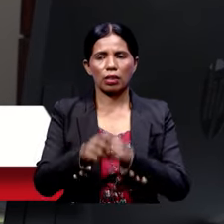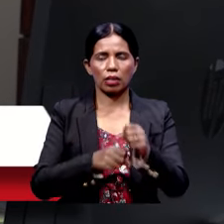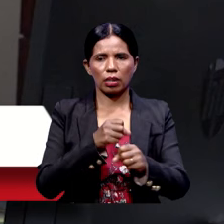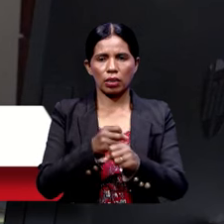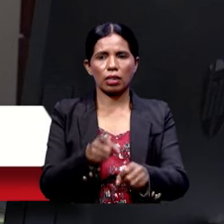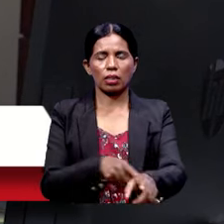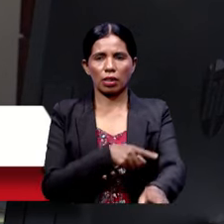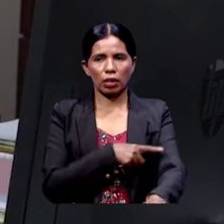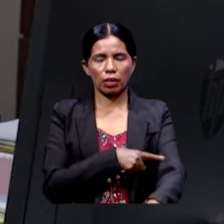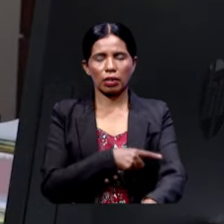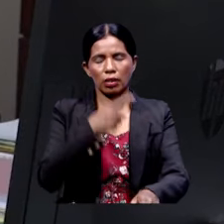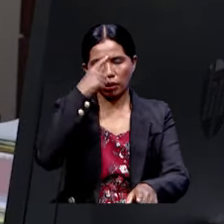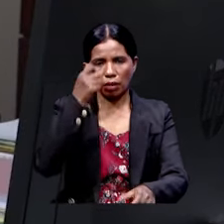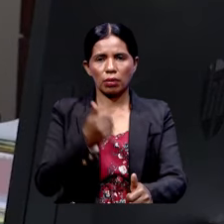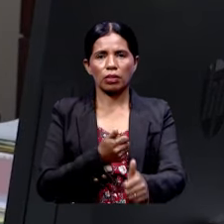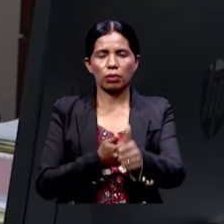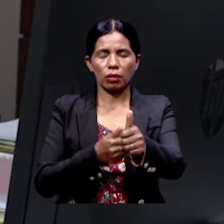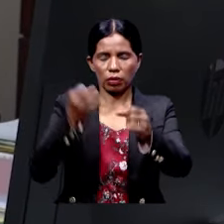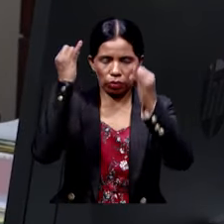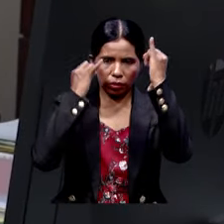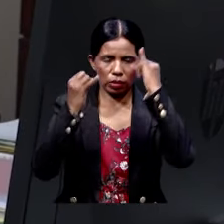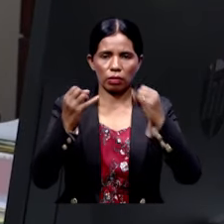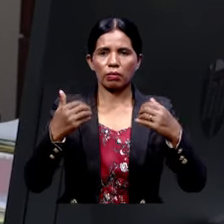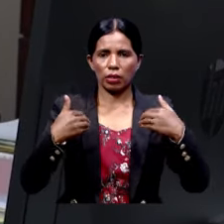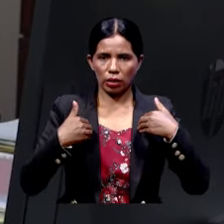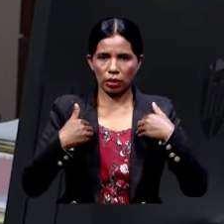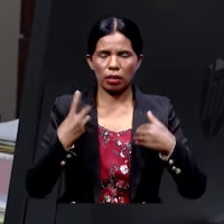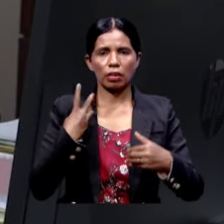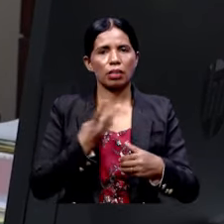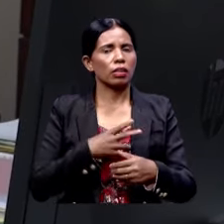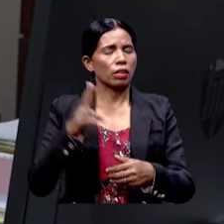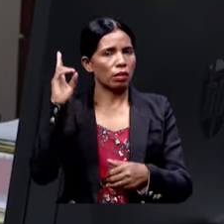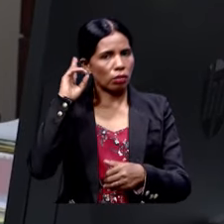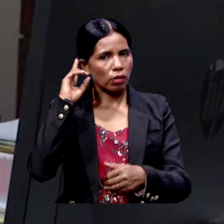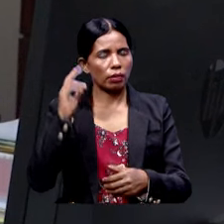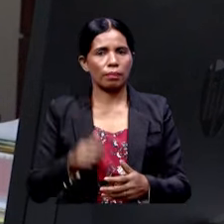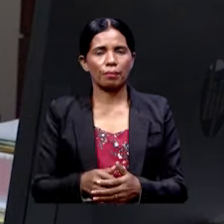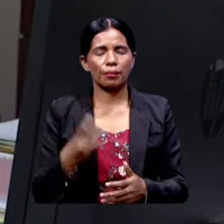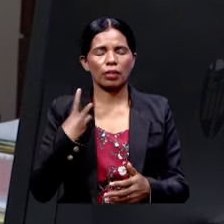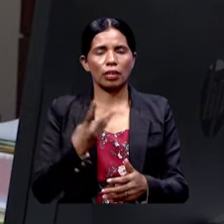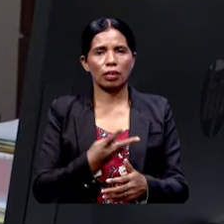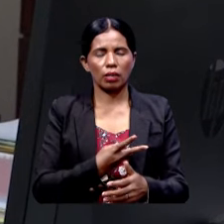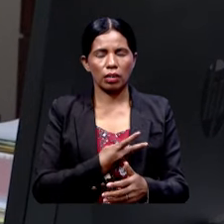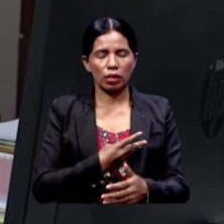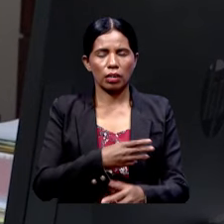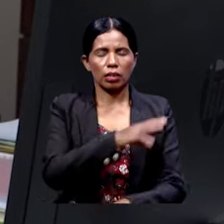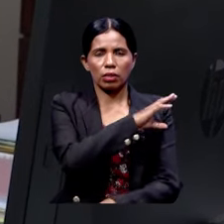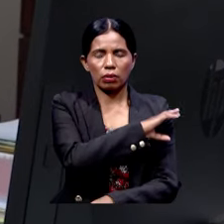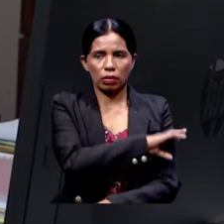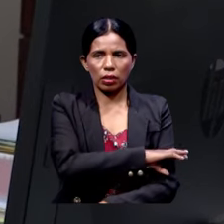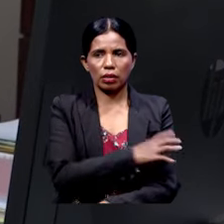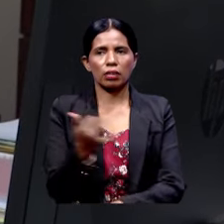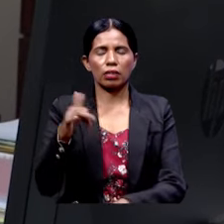tamba basia ba informação neve mak ia ita a rona kata ita nia corpo guarda floresta balu moso